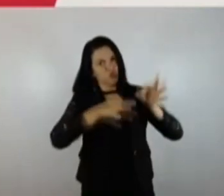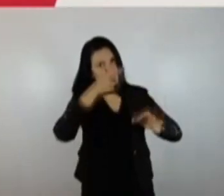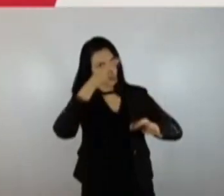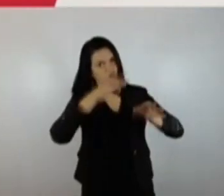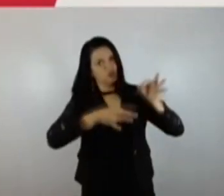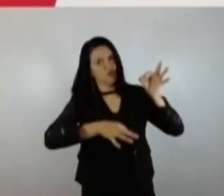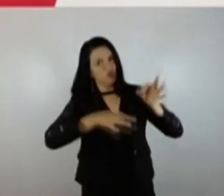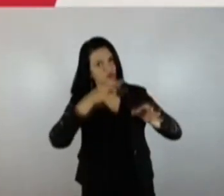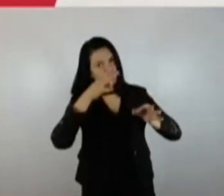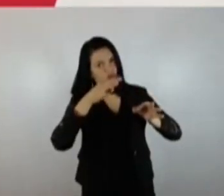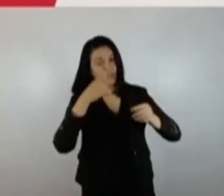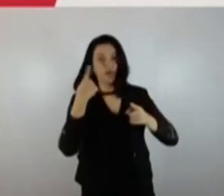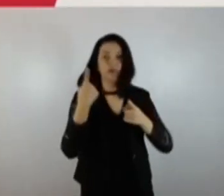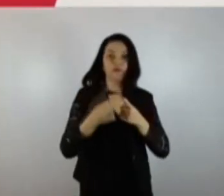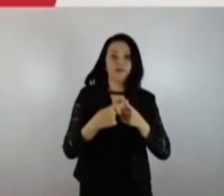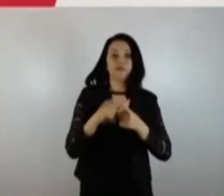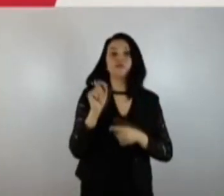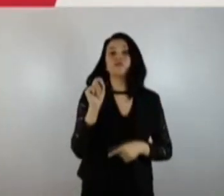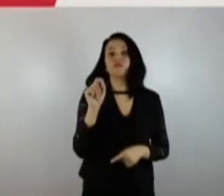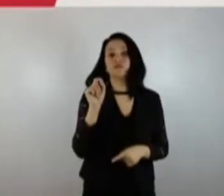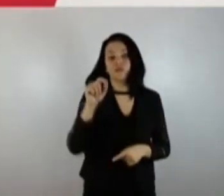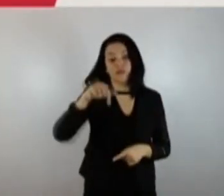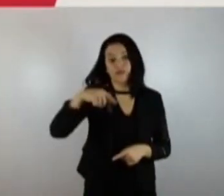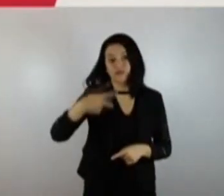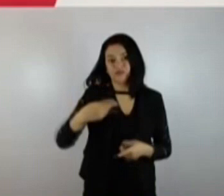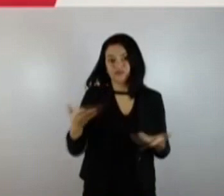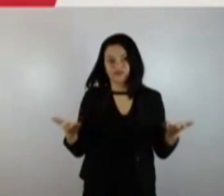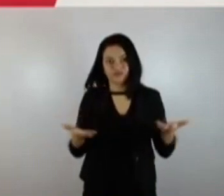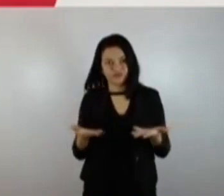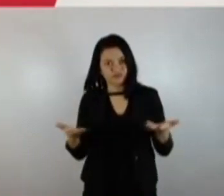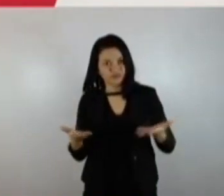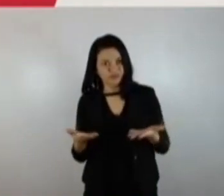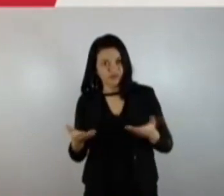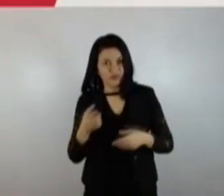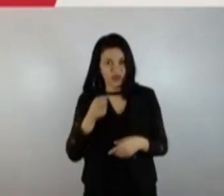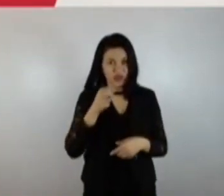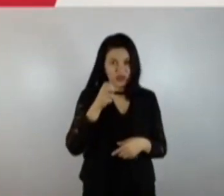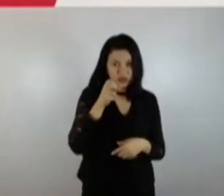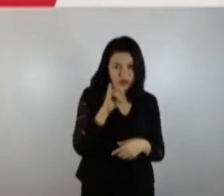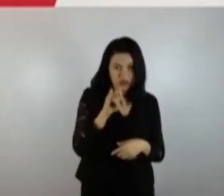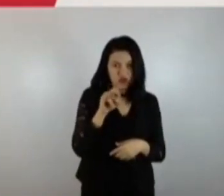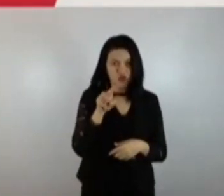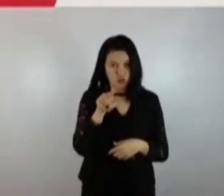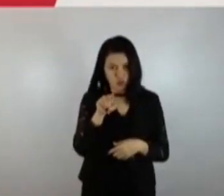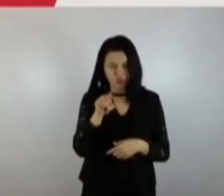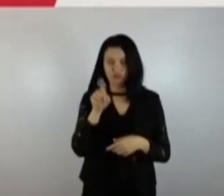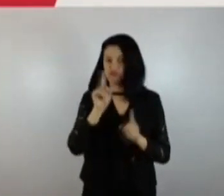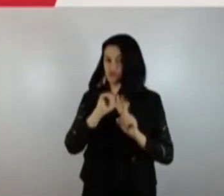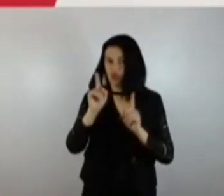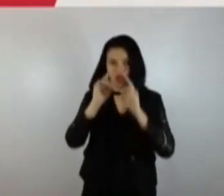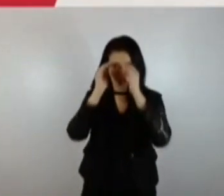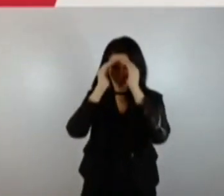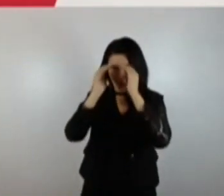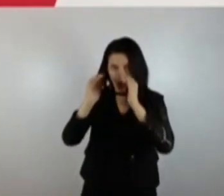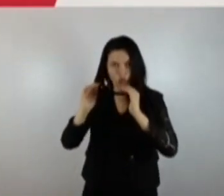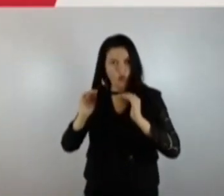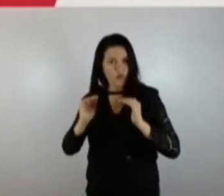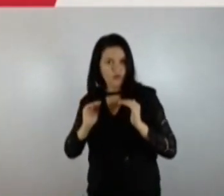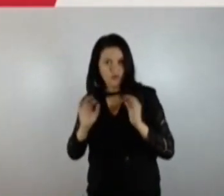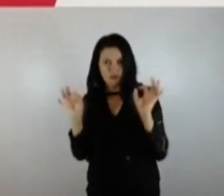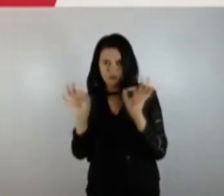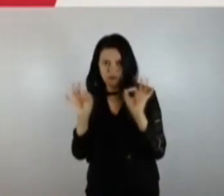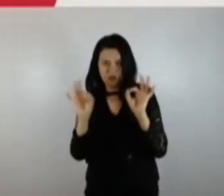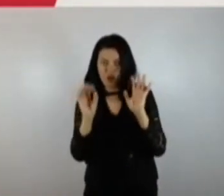Uma vez que, agora, quem insistir no cumprimento